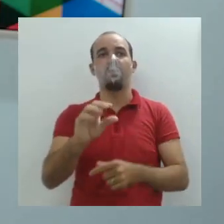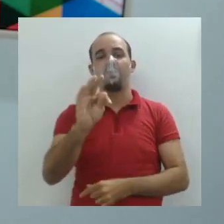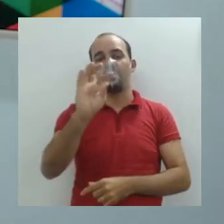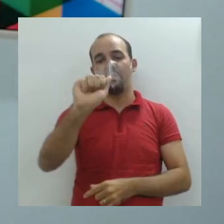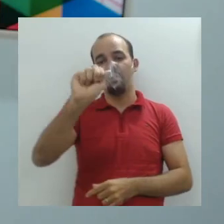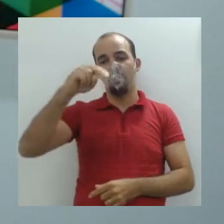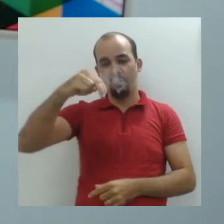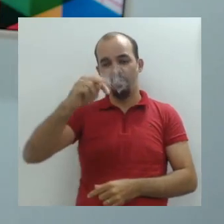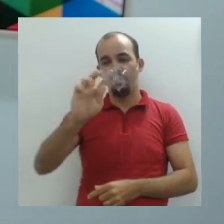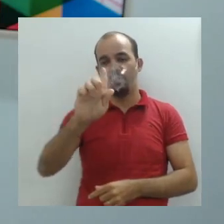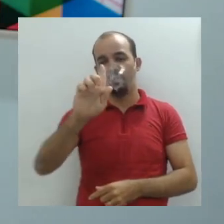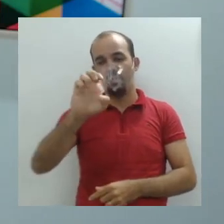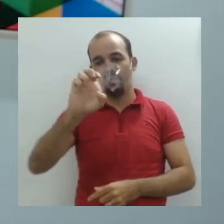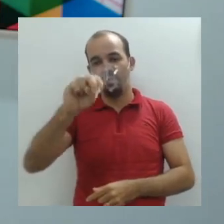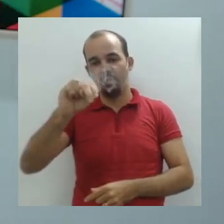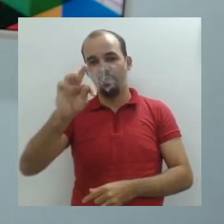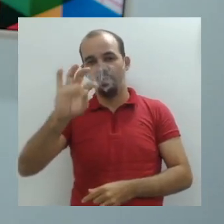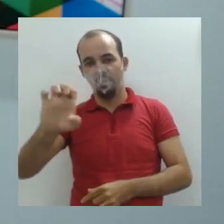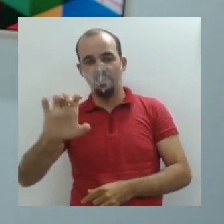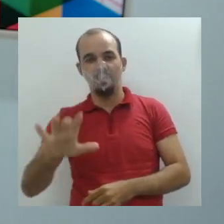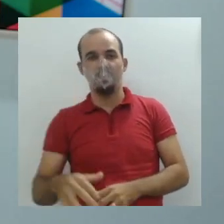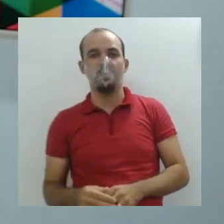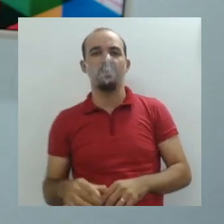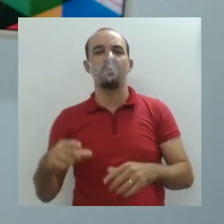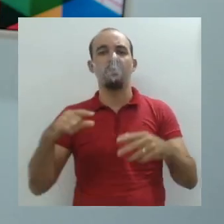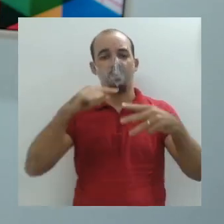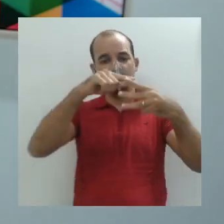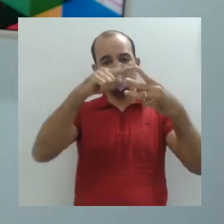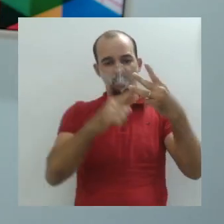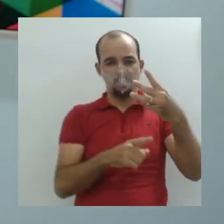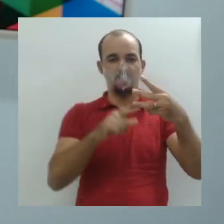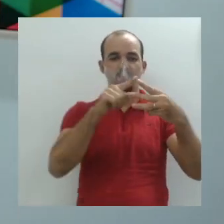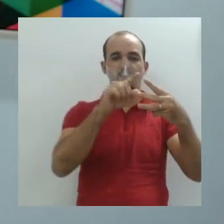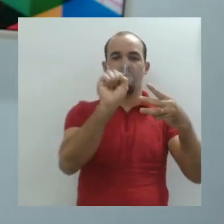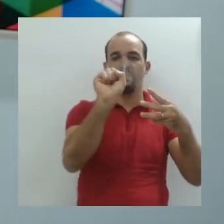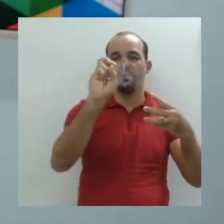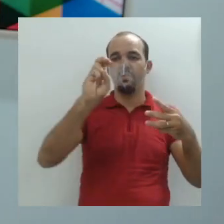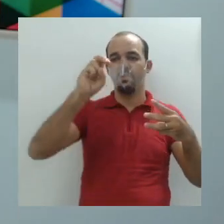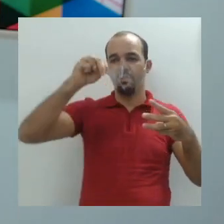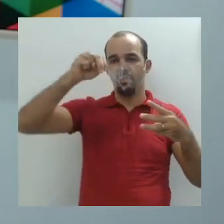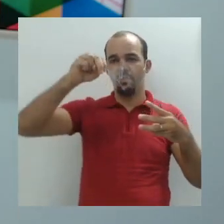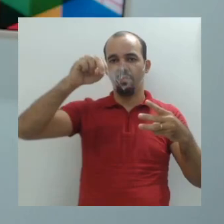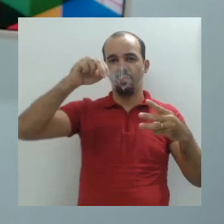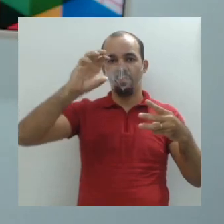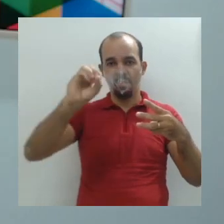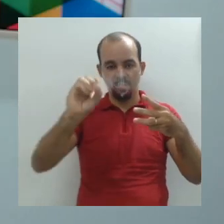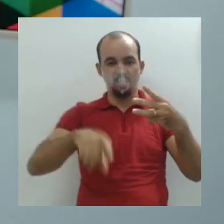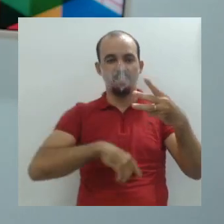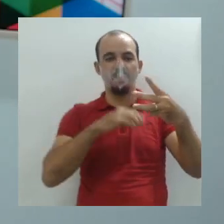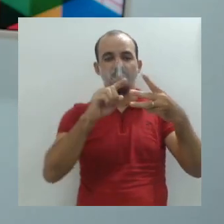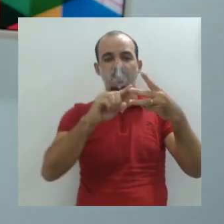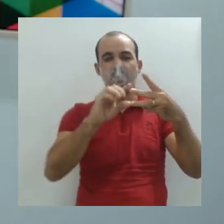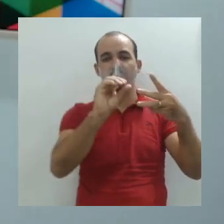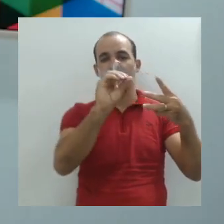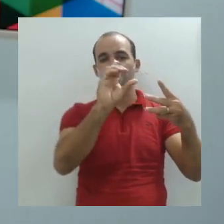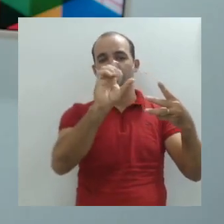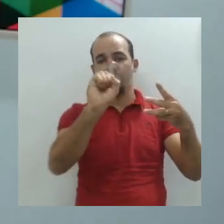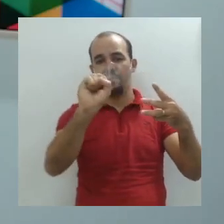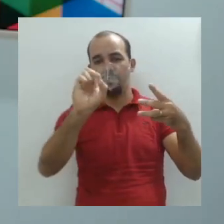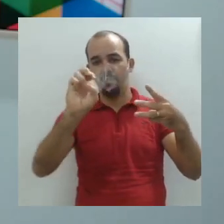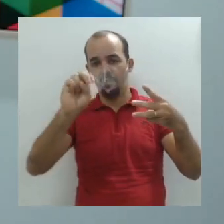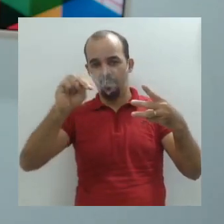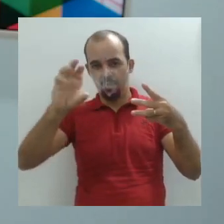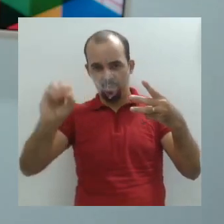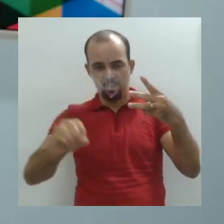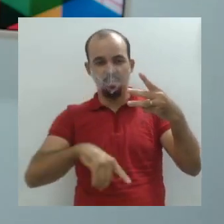é comparar a medida do cateto oposto dividido pela hipotenusa. Cosseno é você medir ou dividir o cateto